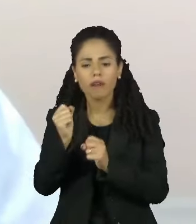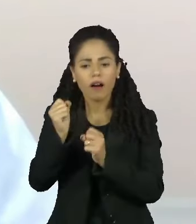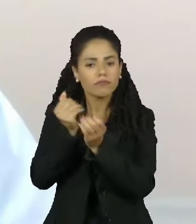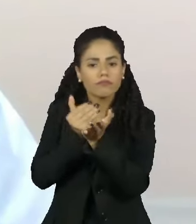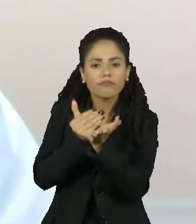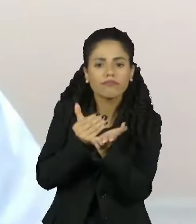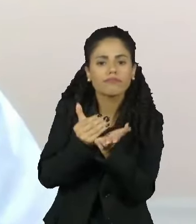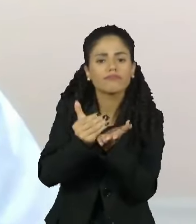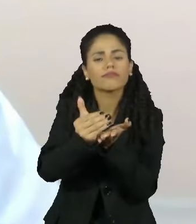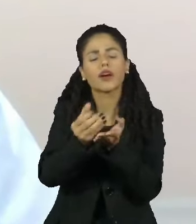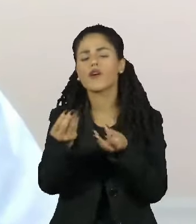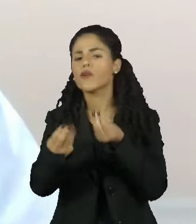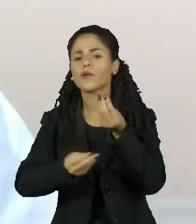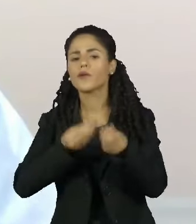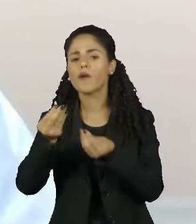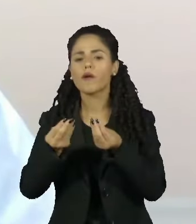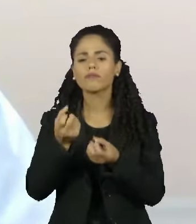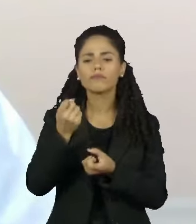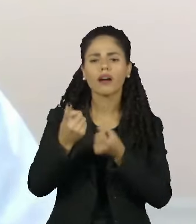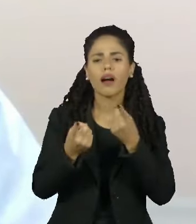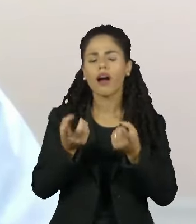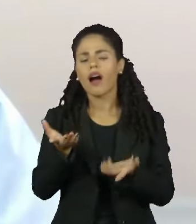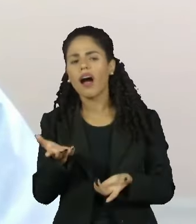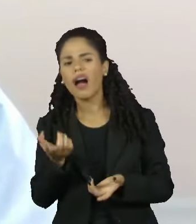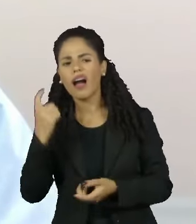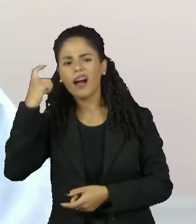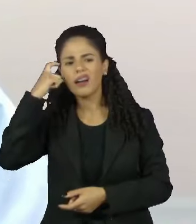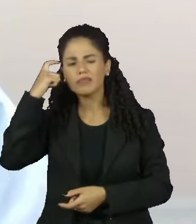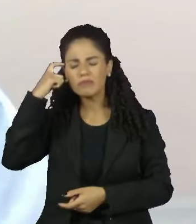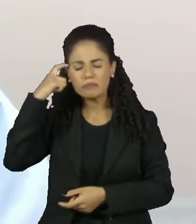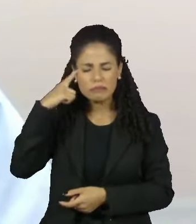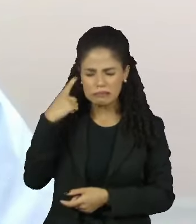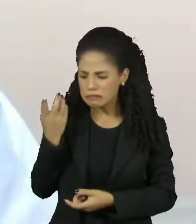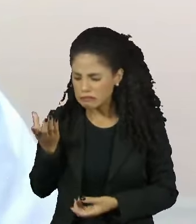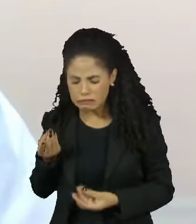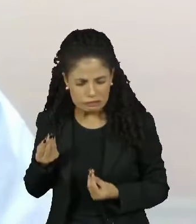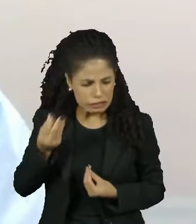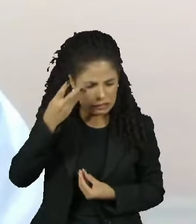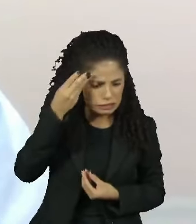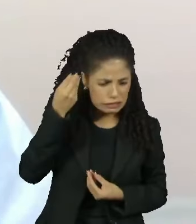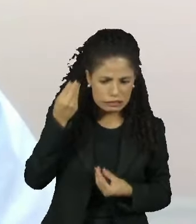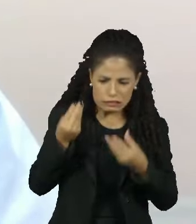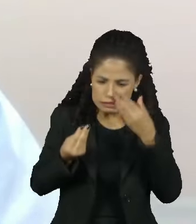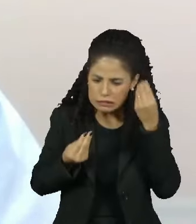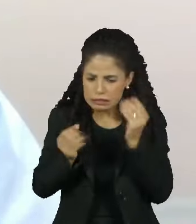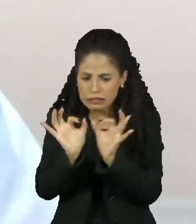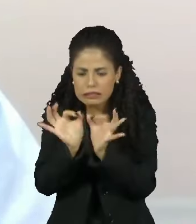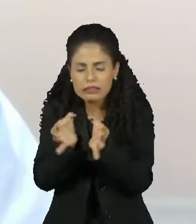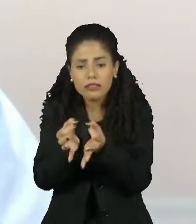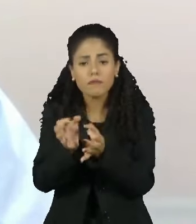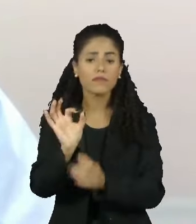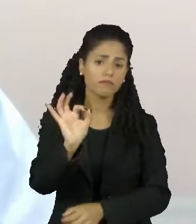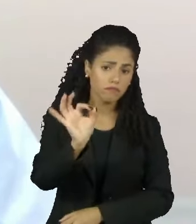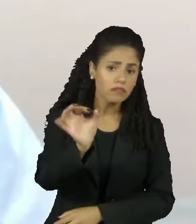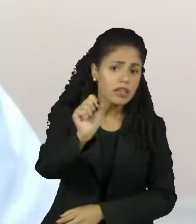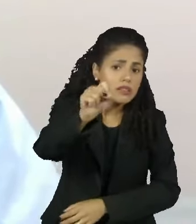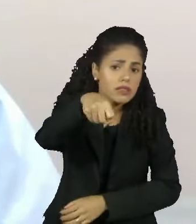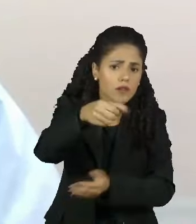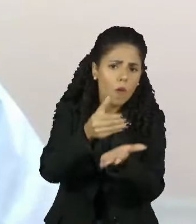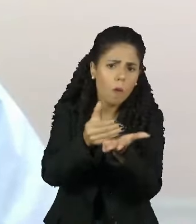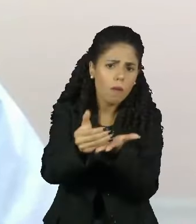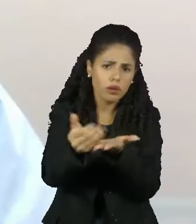sempre, vamos dizer assim, com algum déficit de memória. Sem dúvida alguma, isto é o mais